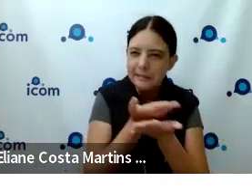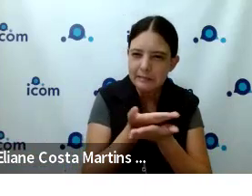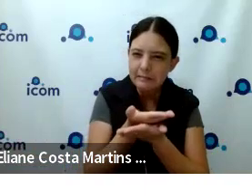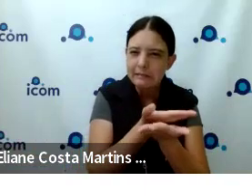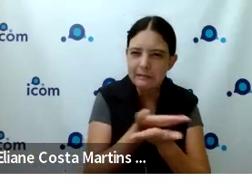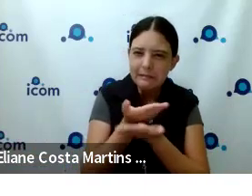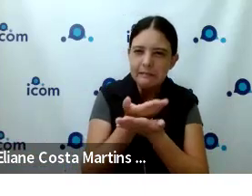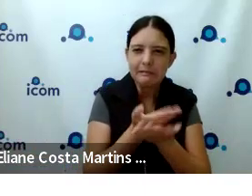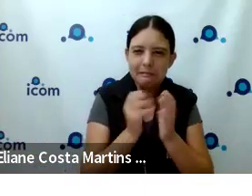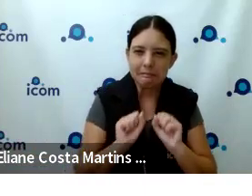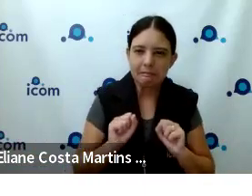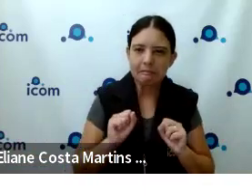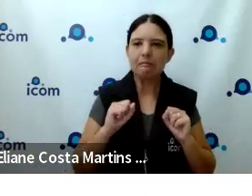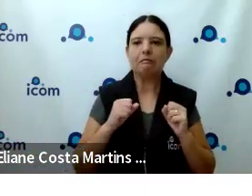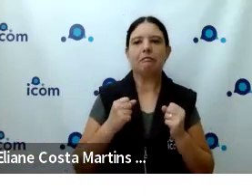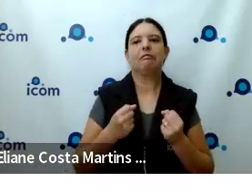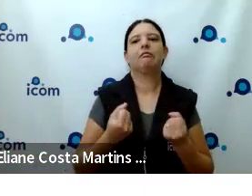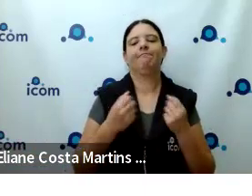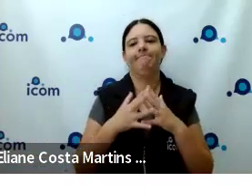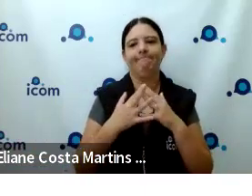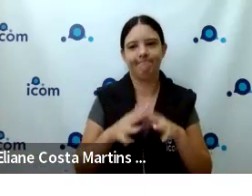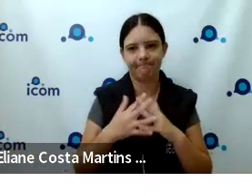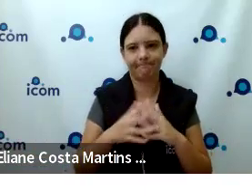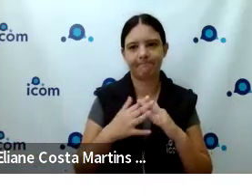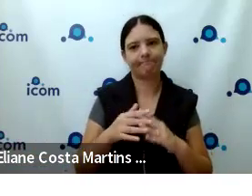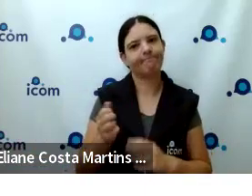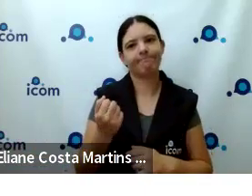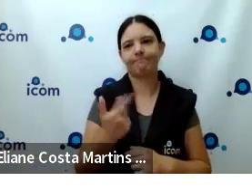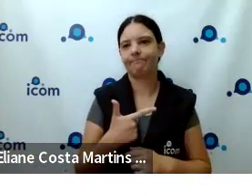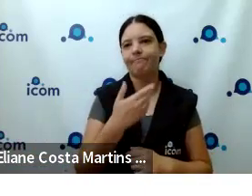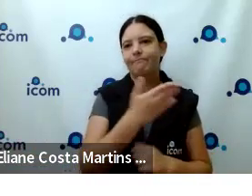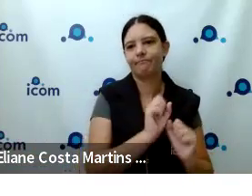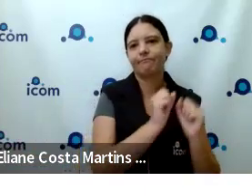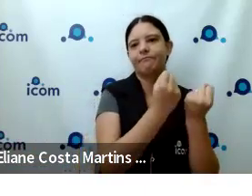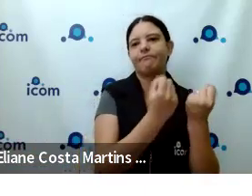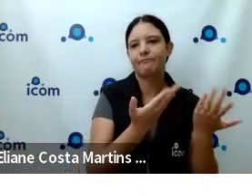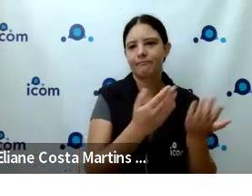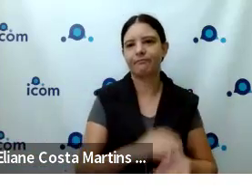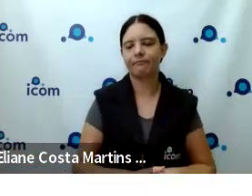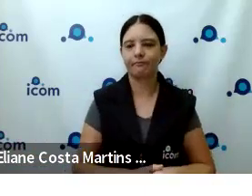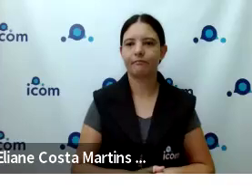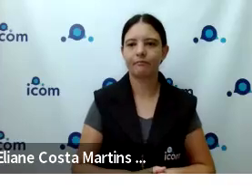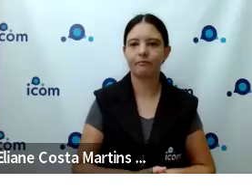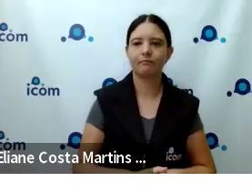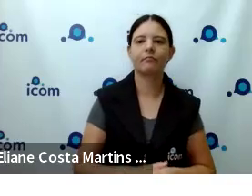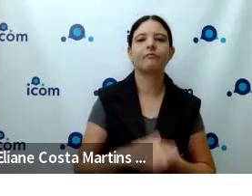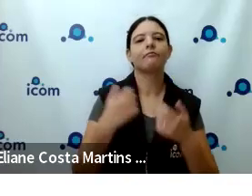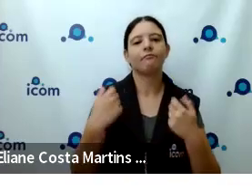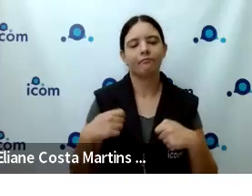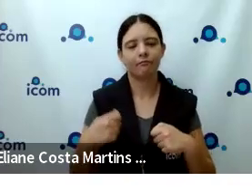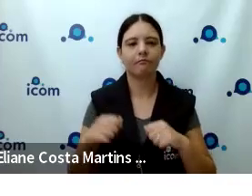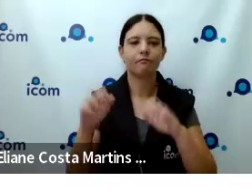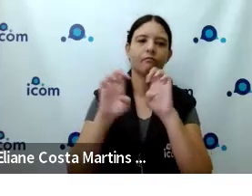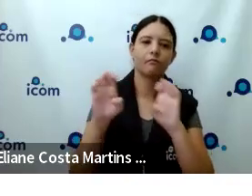vezes mais complexo do que a própria matéria de defesa. Então, a sobreposição de estrutura